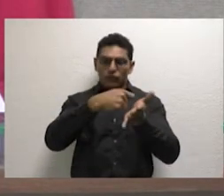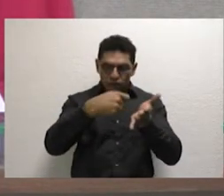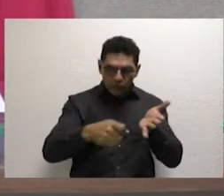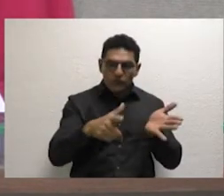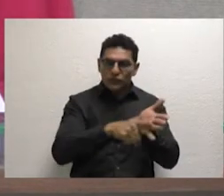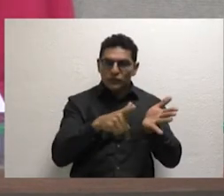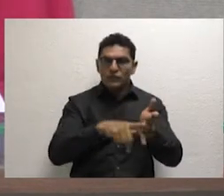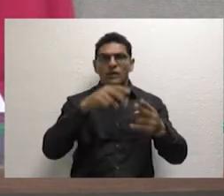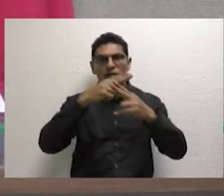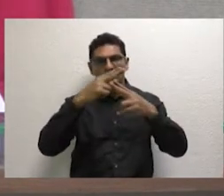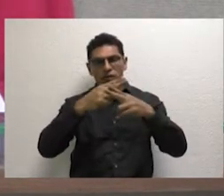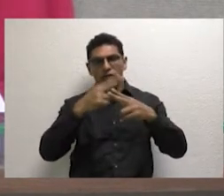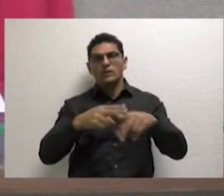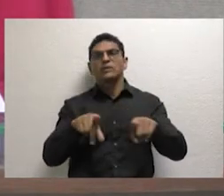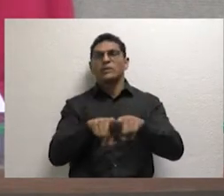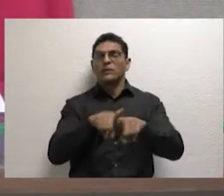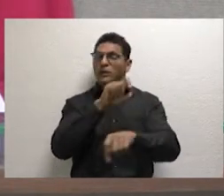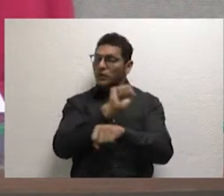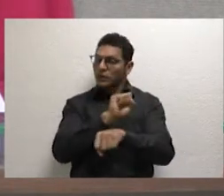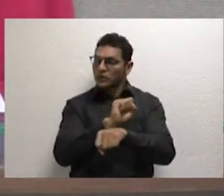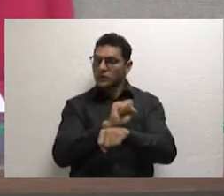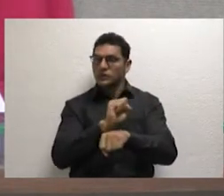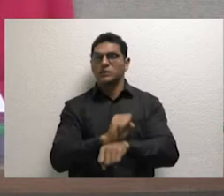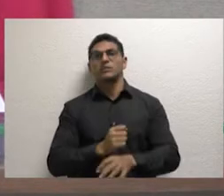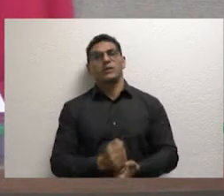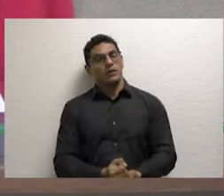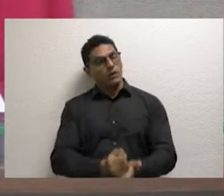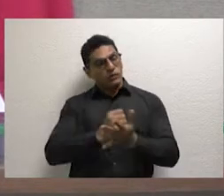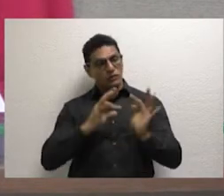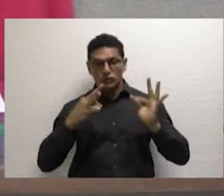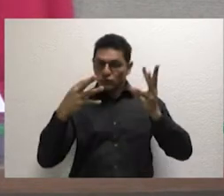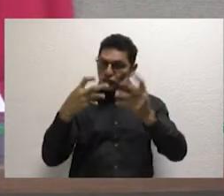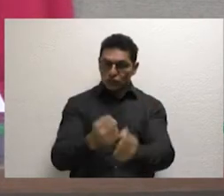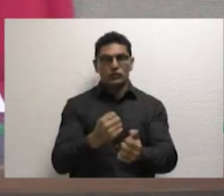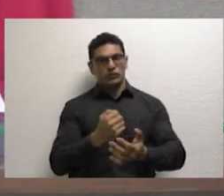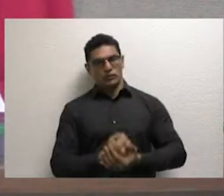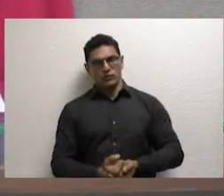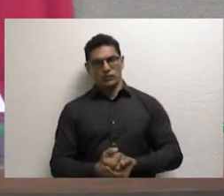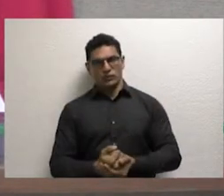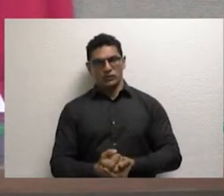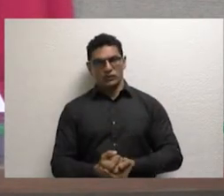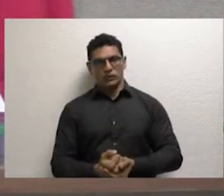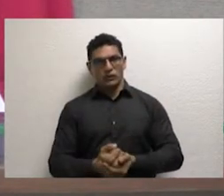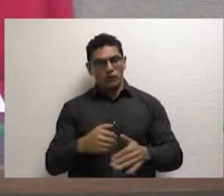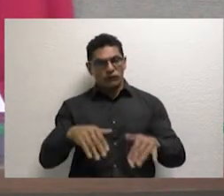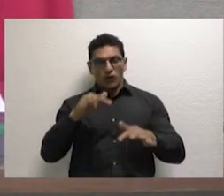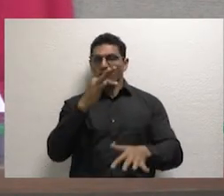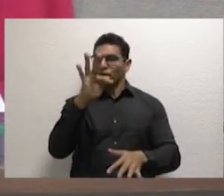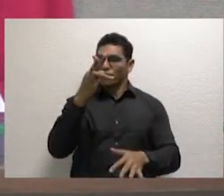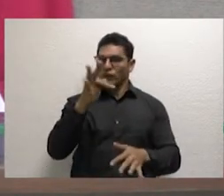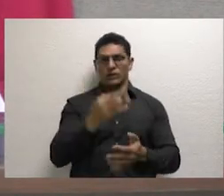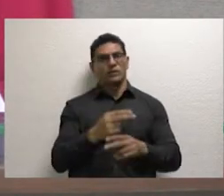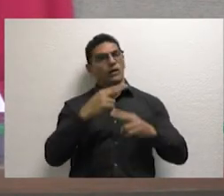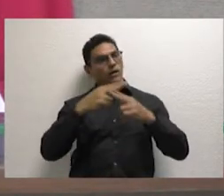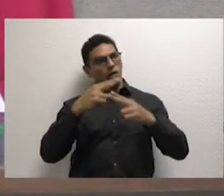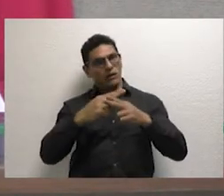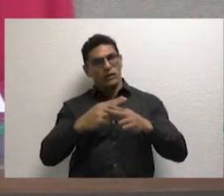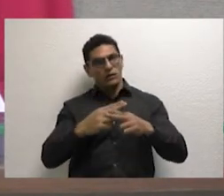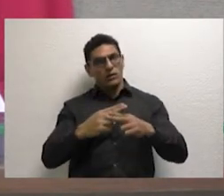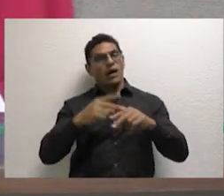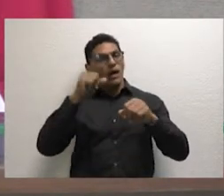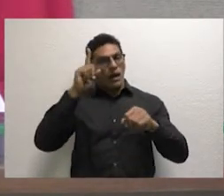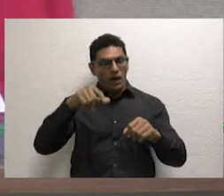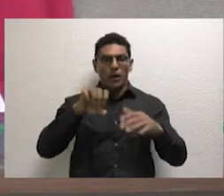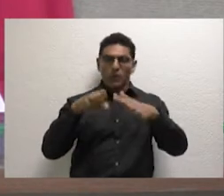a Caixa Econômica Federal, espero contar com o apoio de todos nós, vou acionar a nossa bancada federal lá, que a Caixa Econômica é um órgão